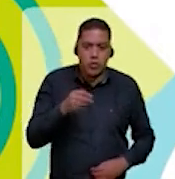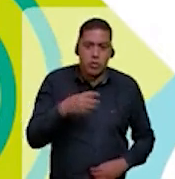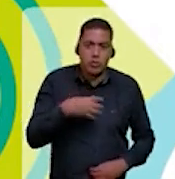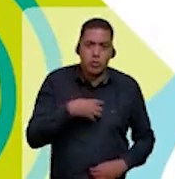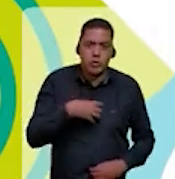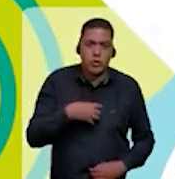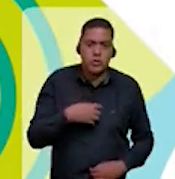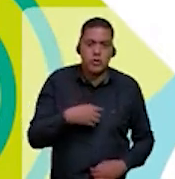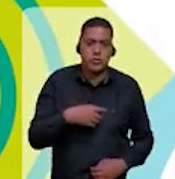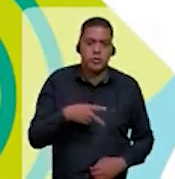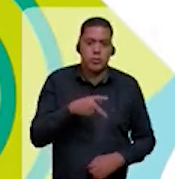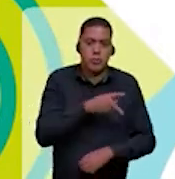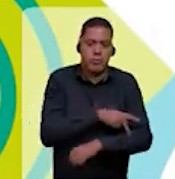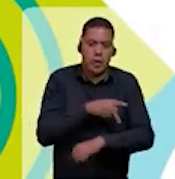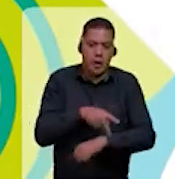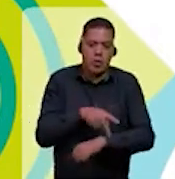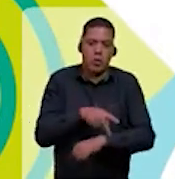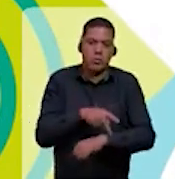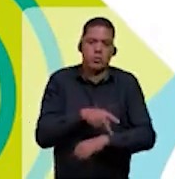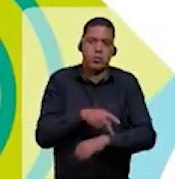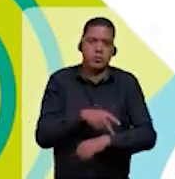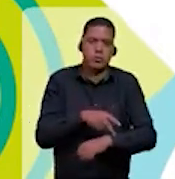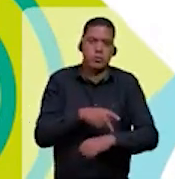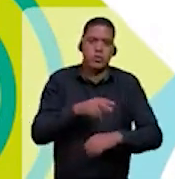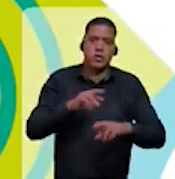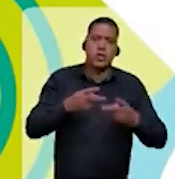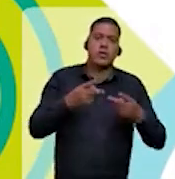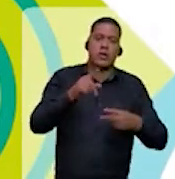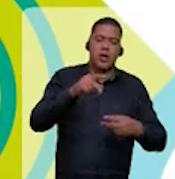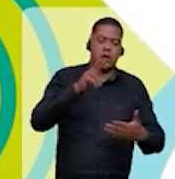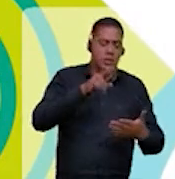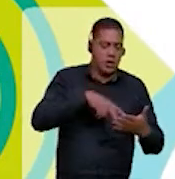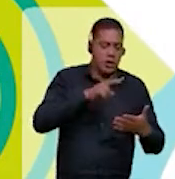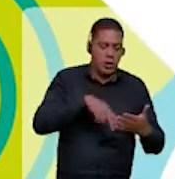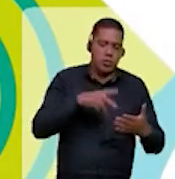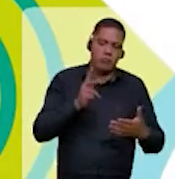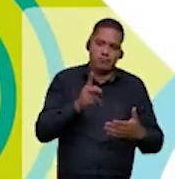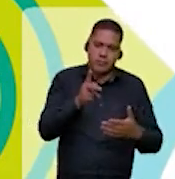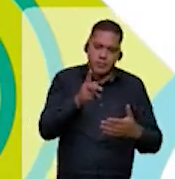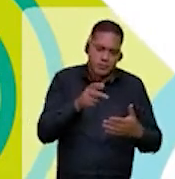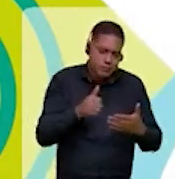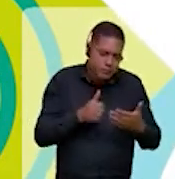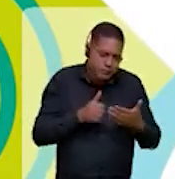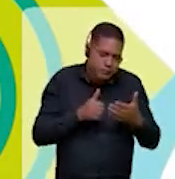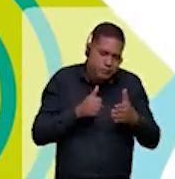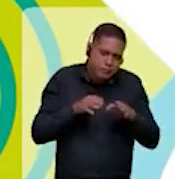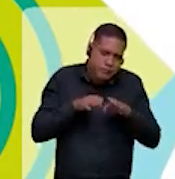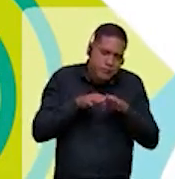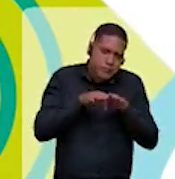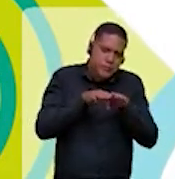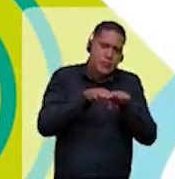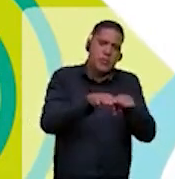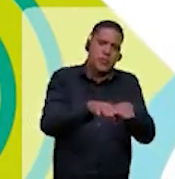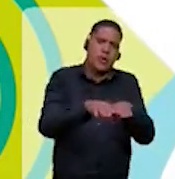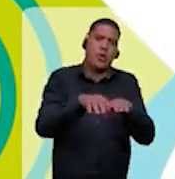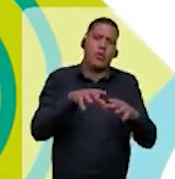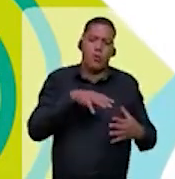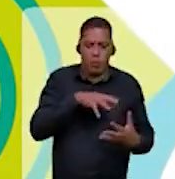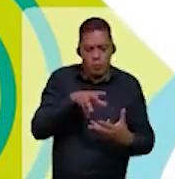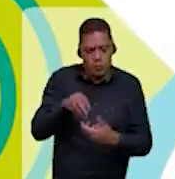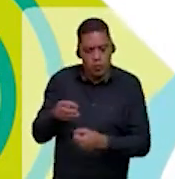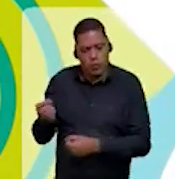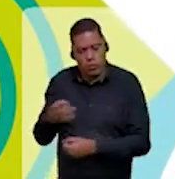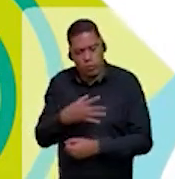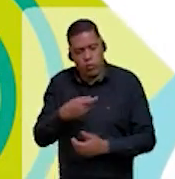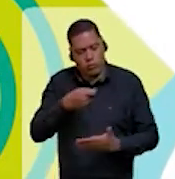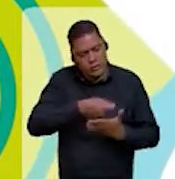sentido estético e pedagógico peculiar da literatura sempre sintonizado com aquilo que o mundo contemporâneo exige